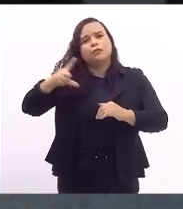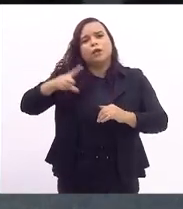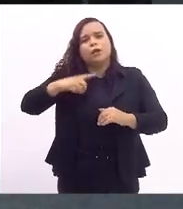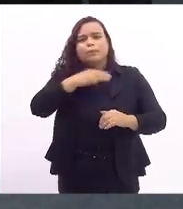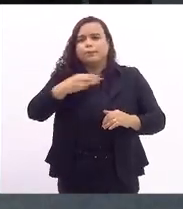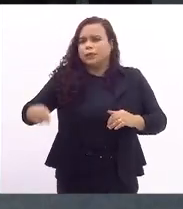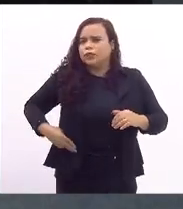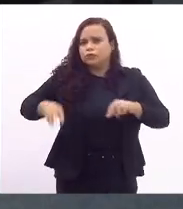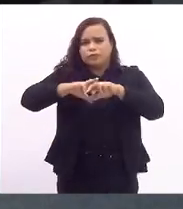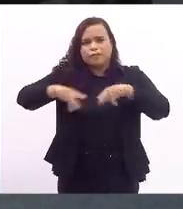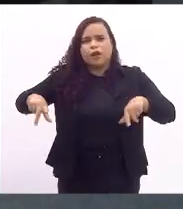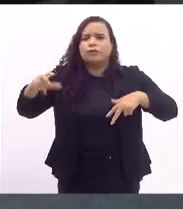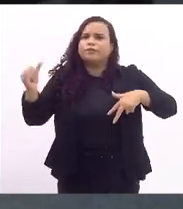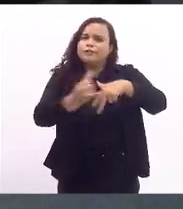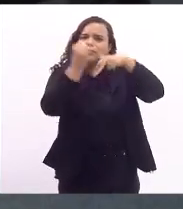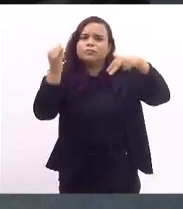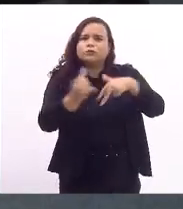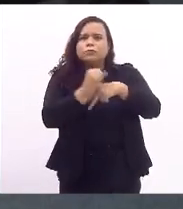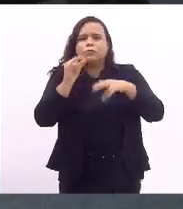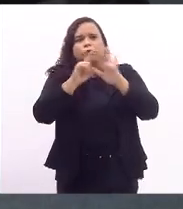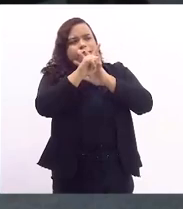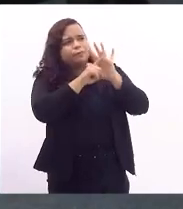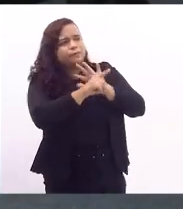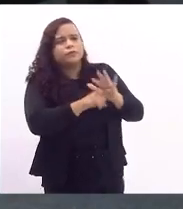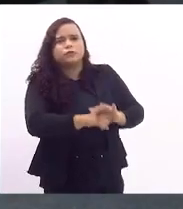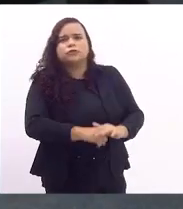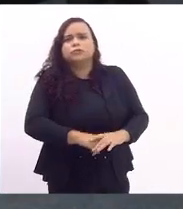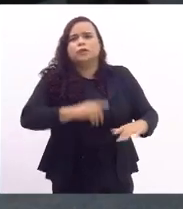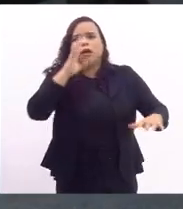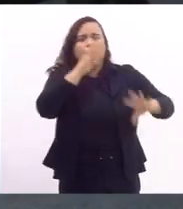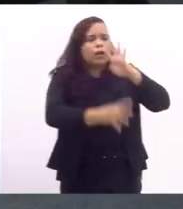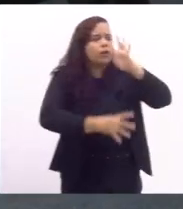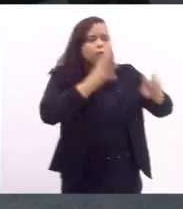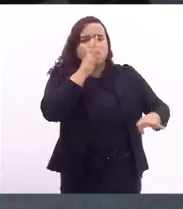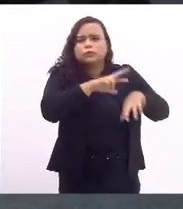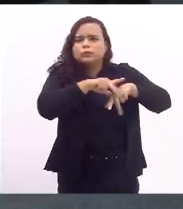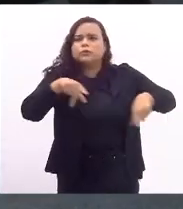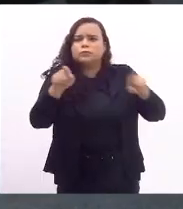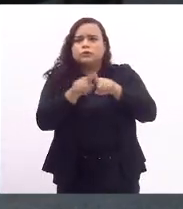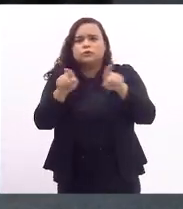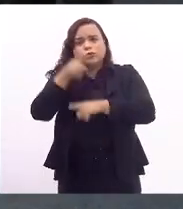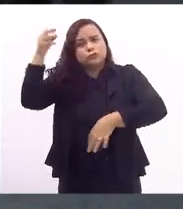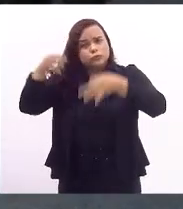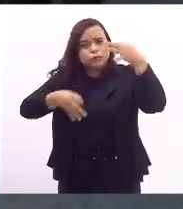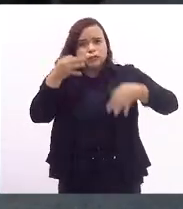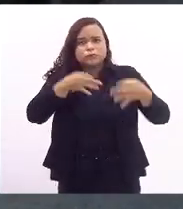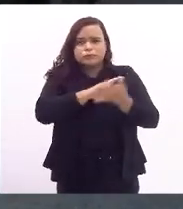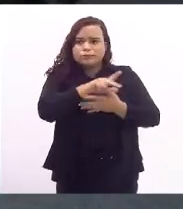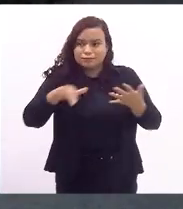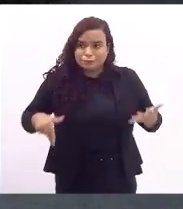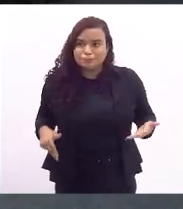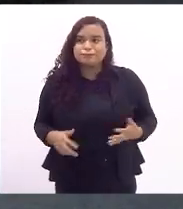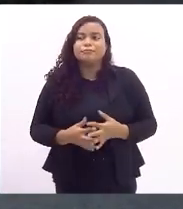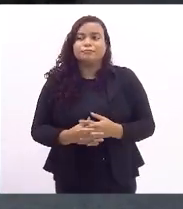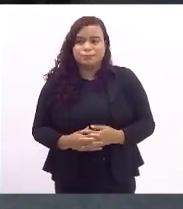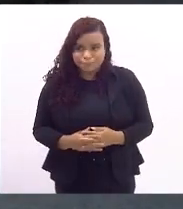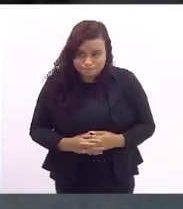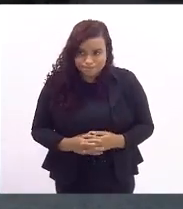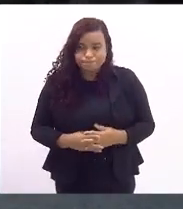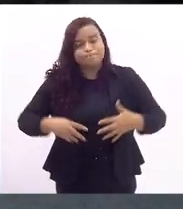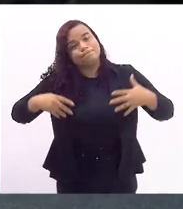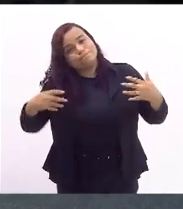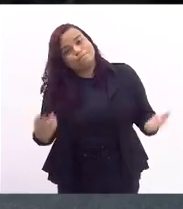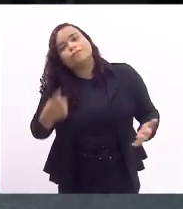vítimas investigadores acusadores e juízes os deputados